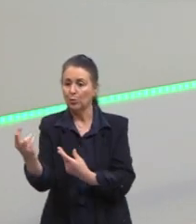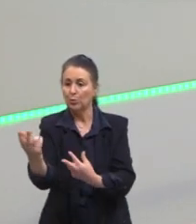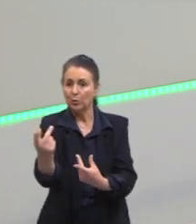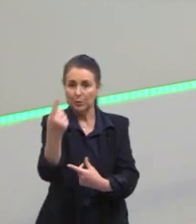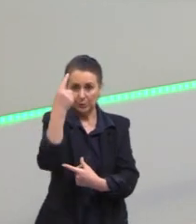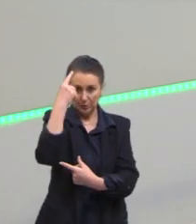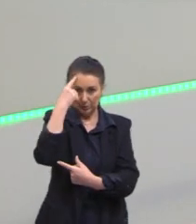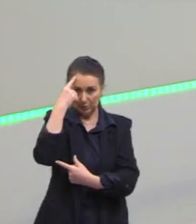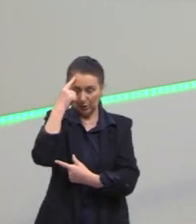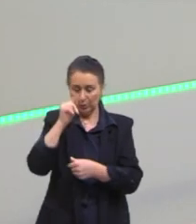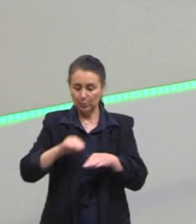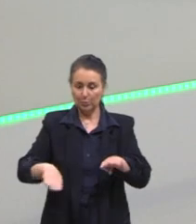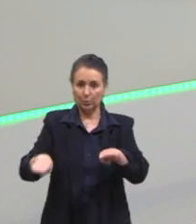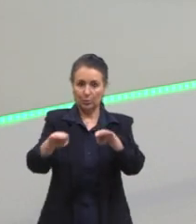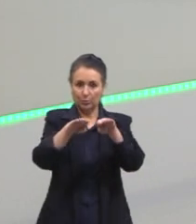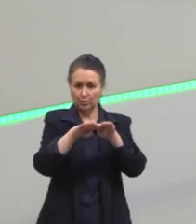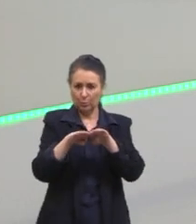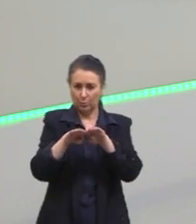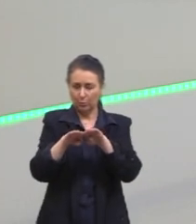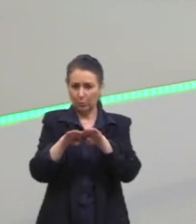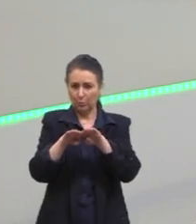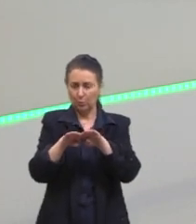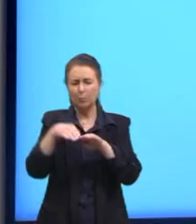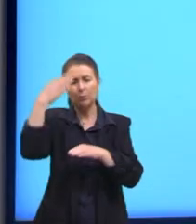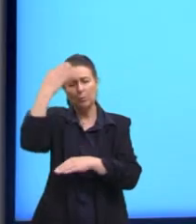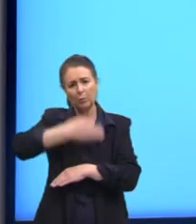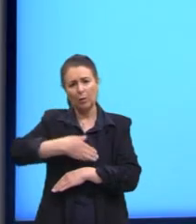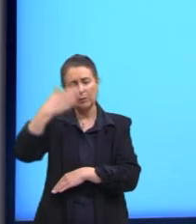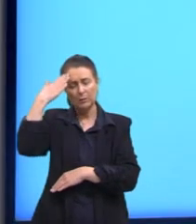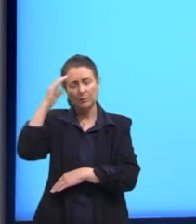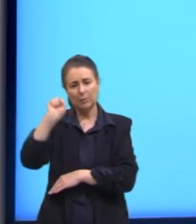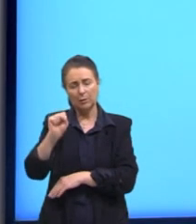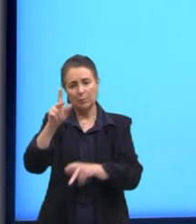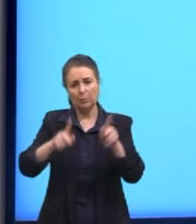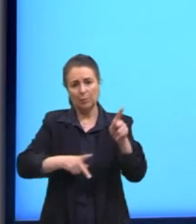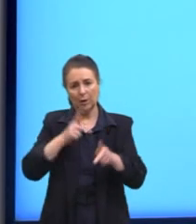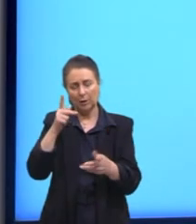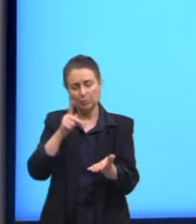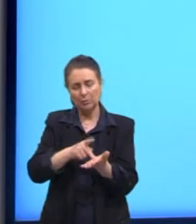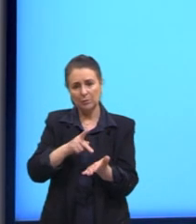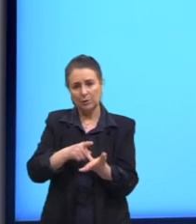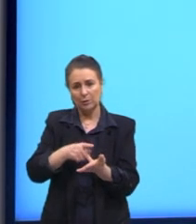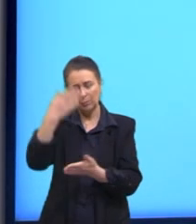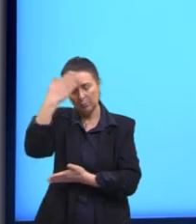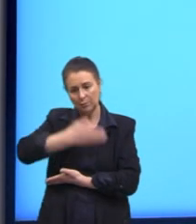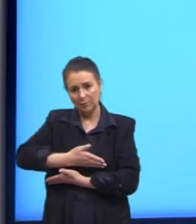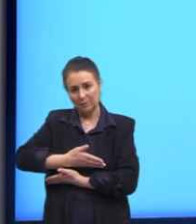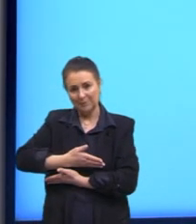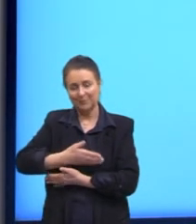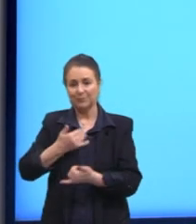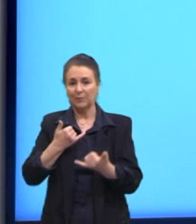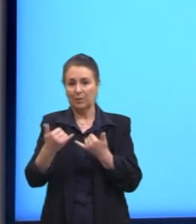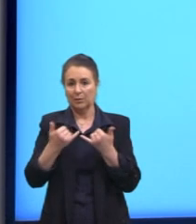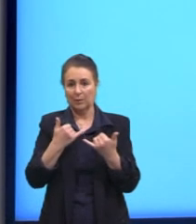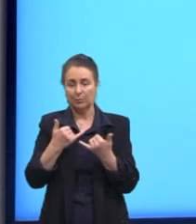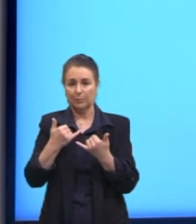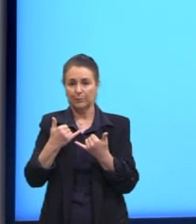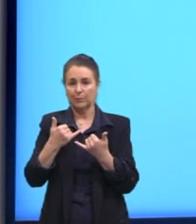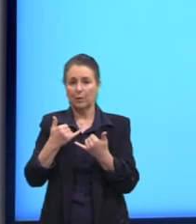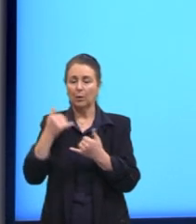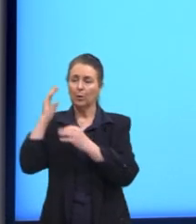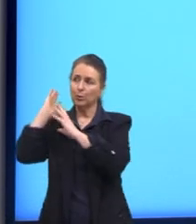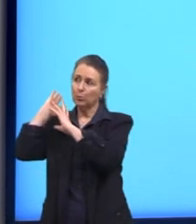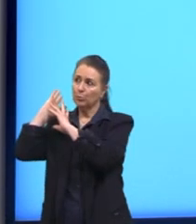como é que essa sabedoria popular ela pode se provar como verdadeira? Olhem esse exemplo aqui. Por milênios, o ser